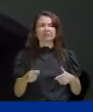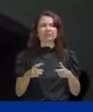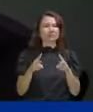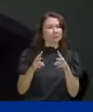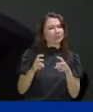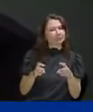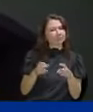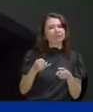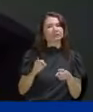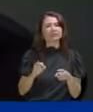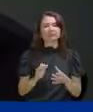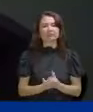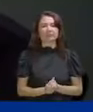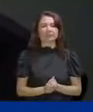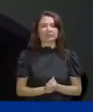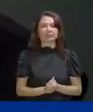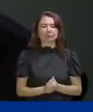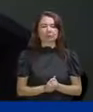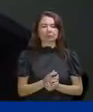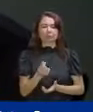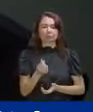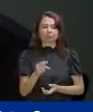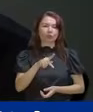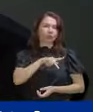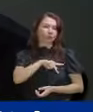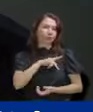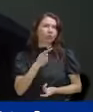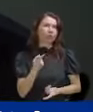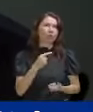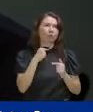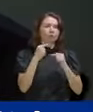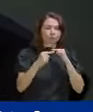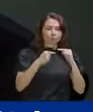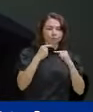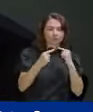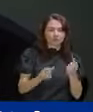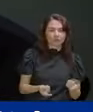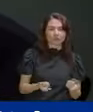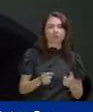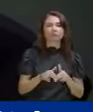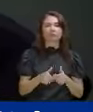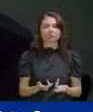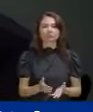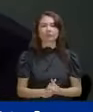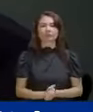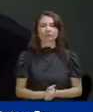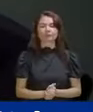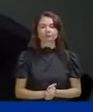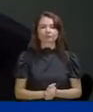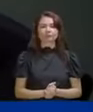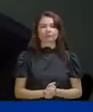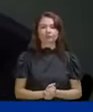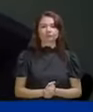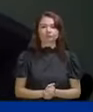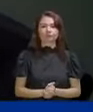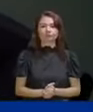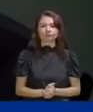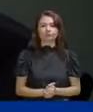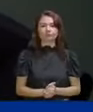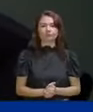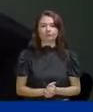é a campanha. Então, eu fiquei um pouco em dúvida quanto a esse ponto, e aí, que é o objeto do